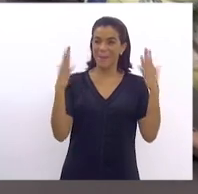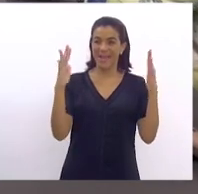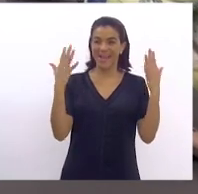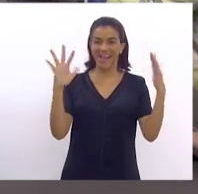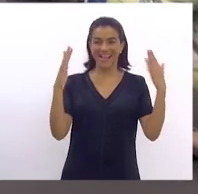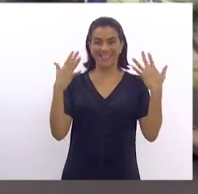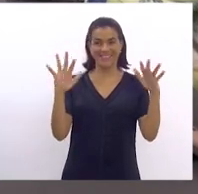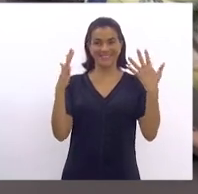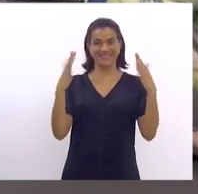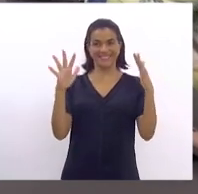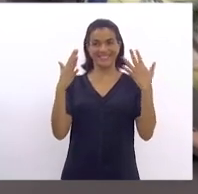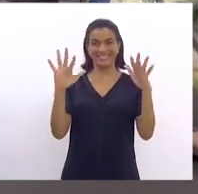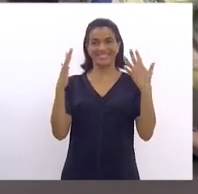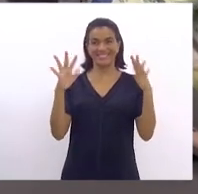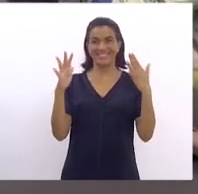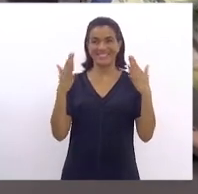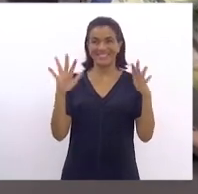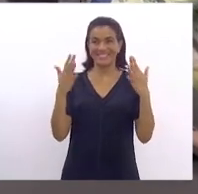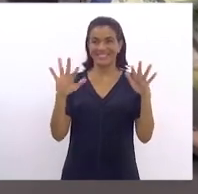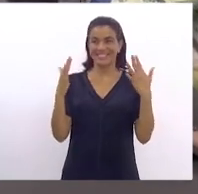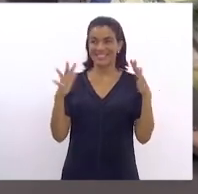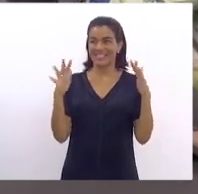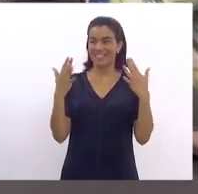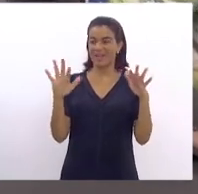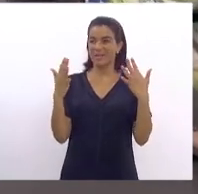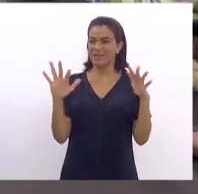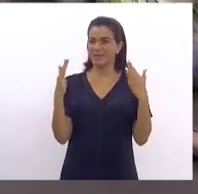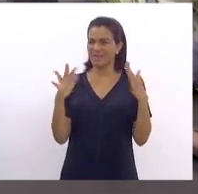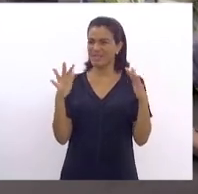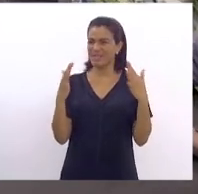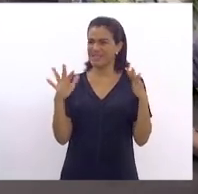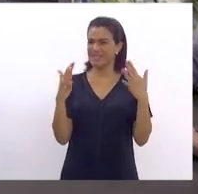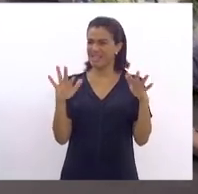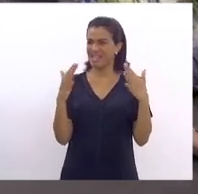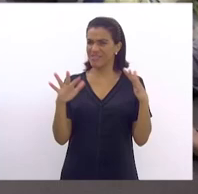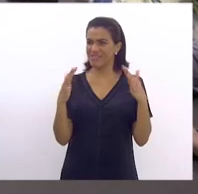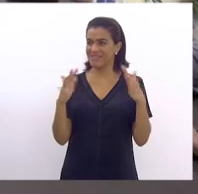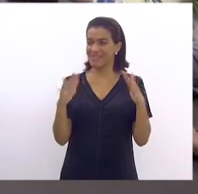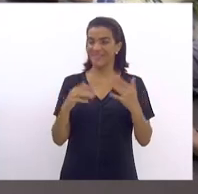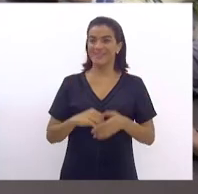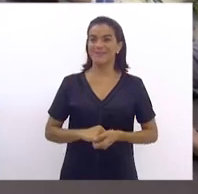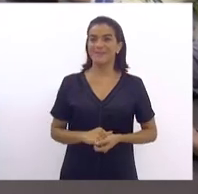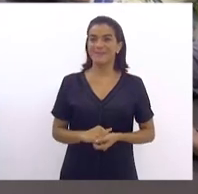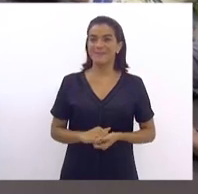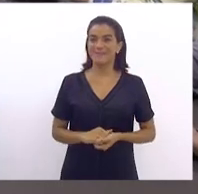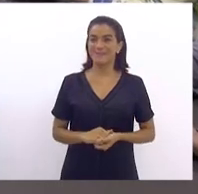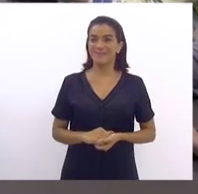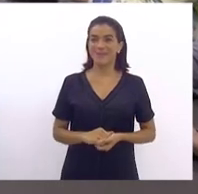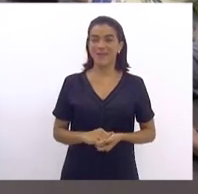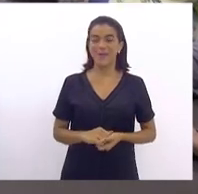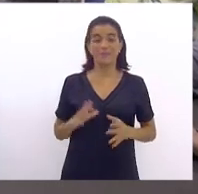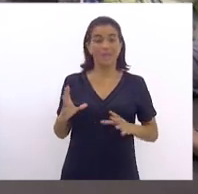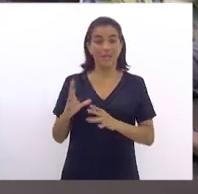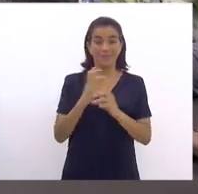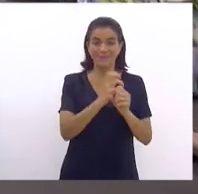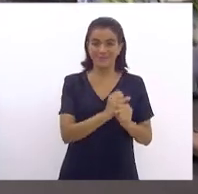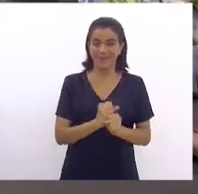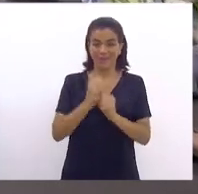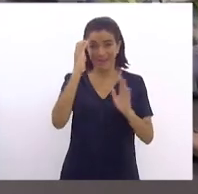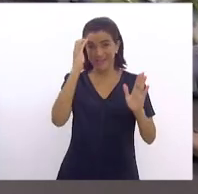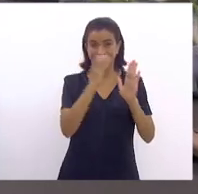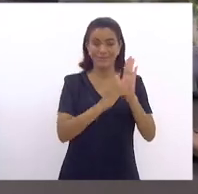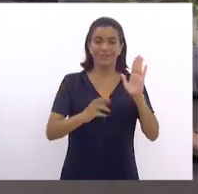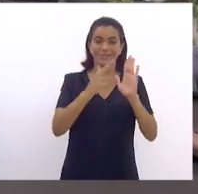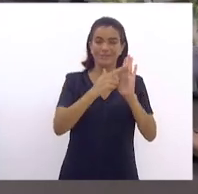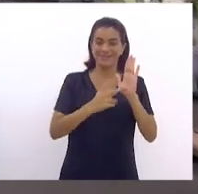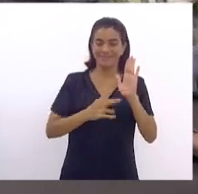Parabéns, parabéns. Doutor Fernando, nosso salvador. Está vendo o número legal sobre a proteção de Deus?